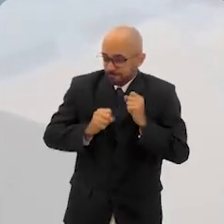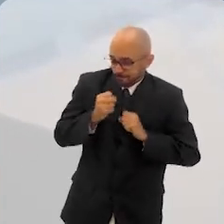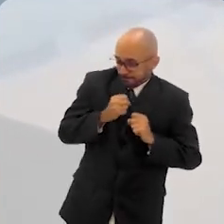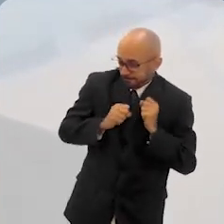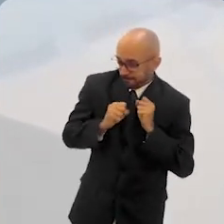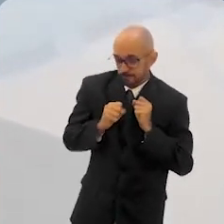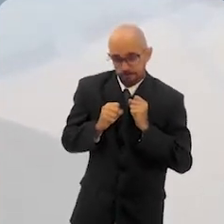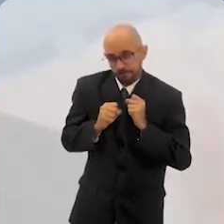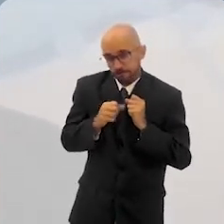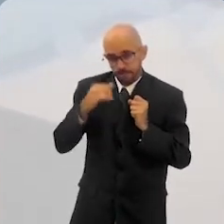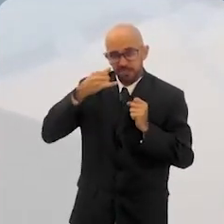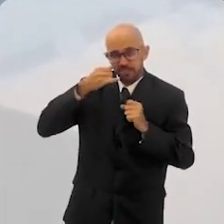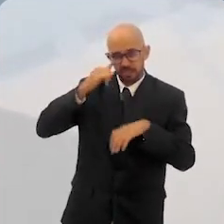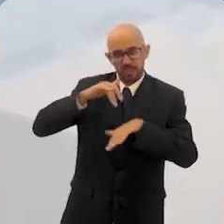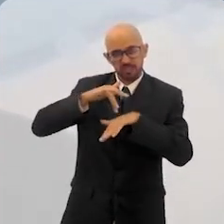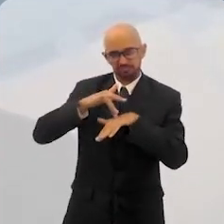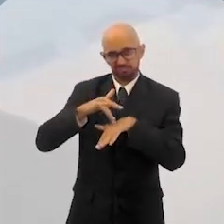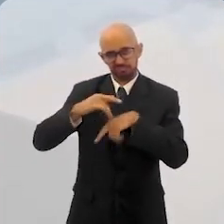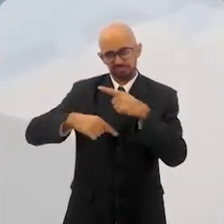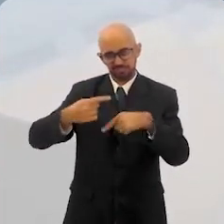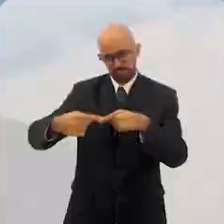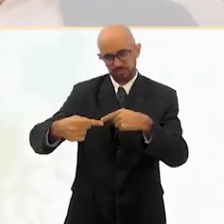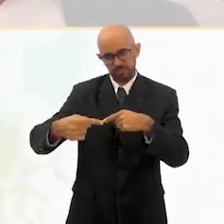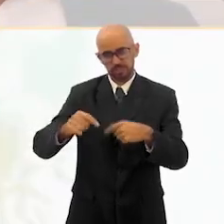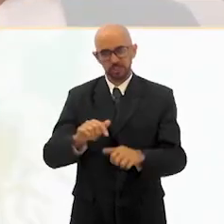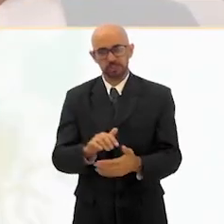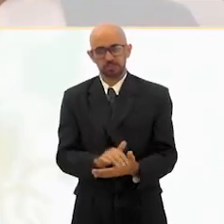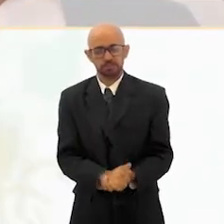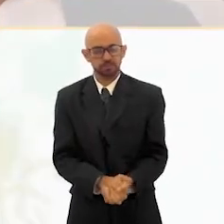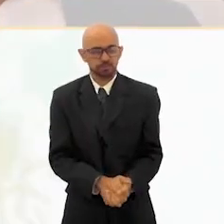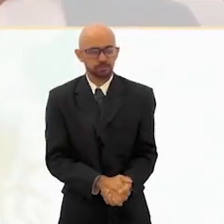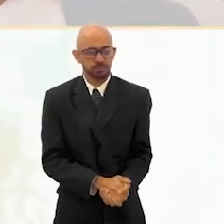gerar frustrações e isso fazer com que a gente vá para o poço.